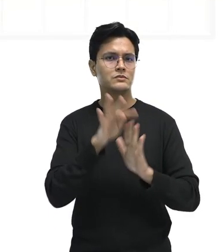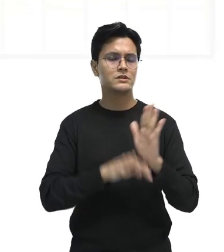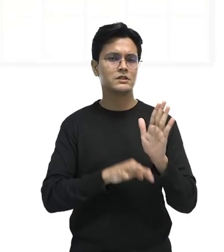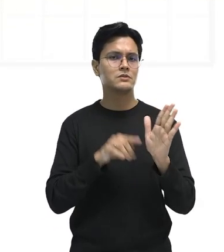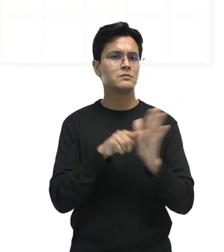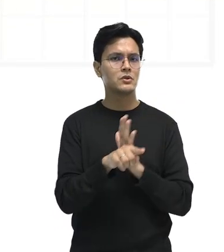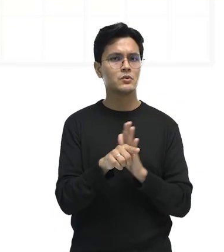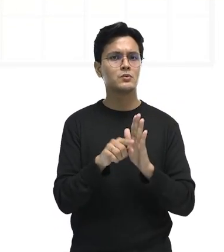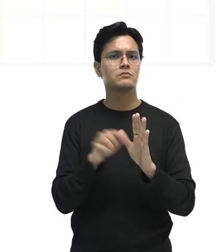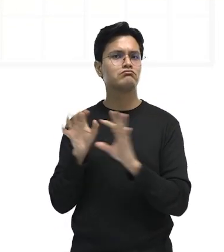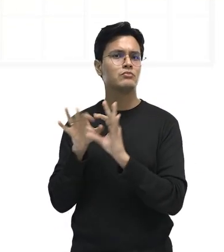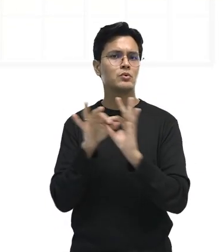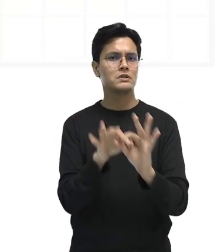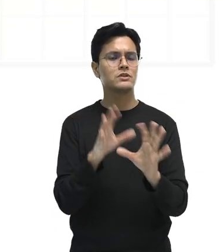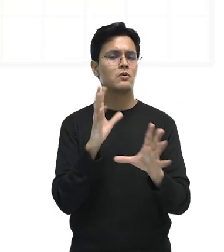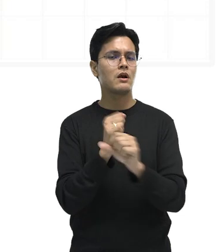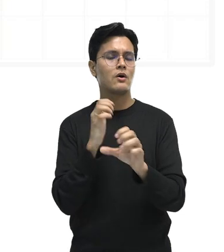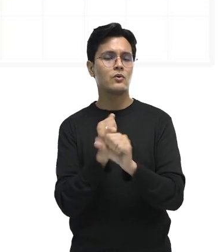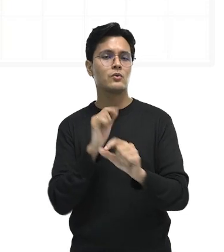era a gente encontrar...